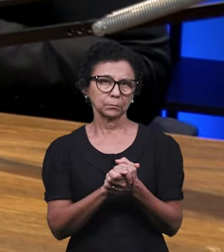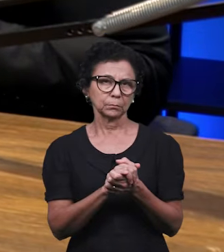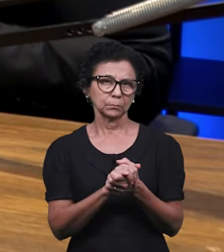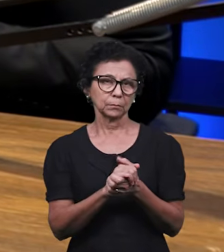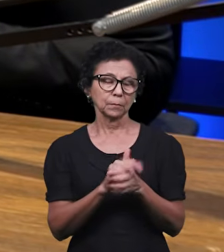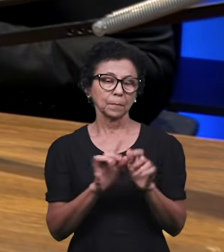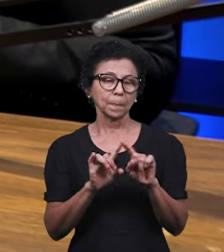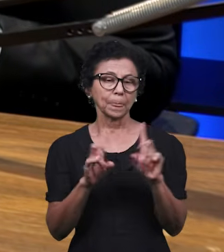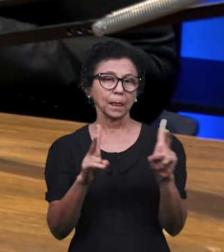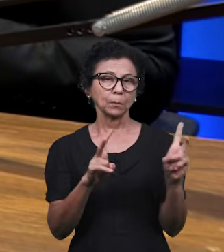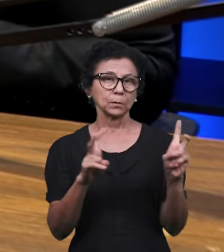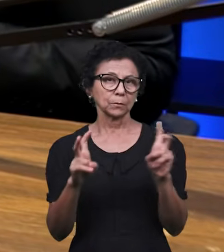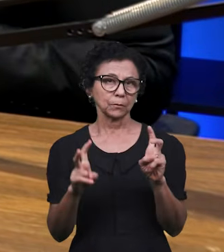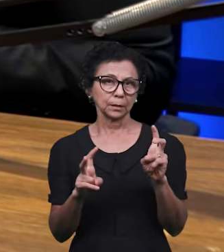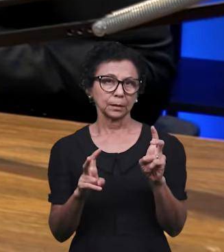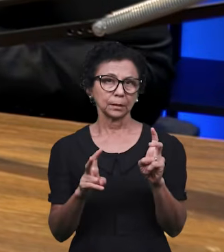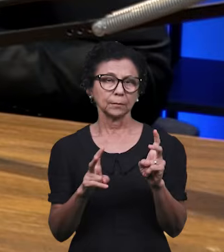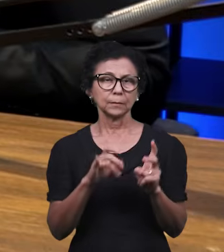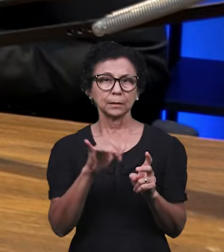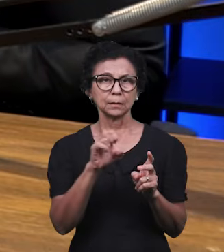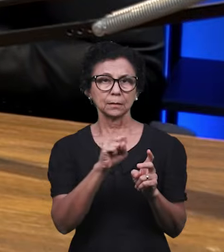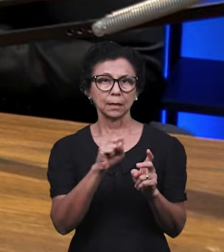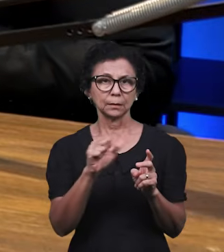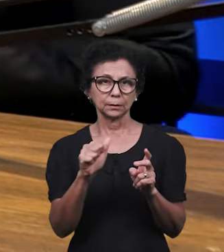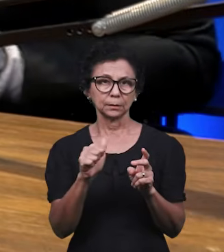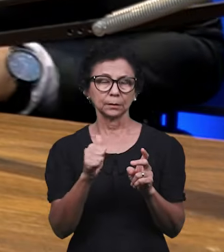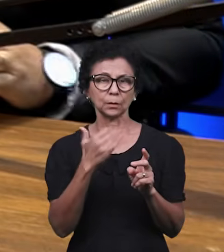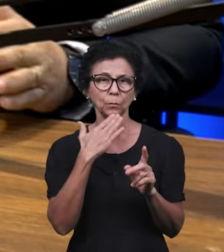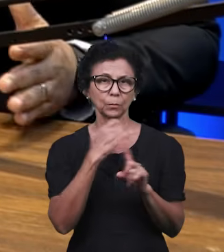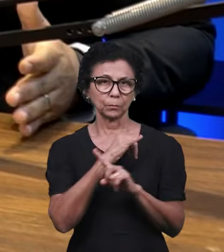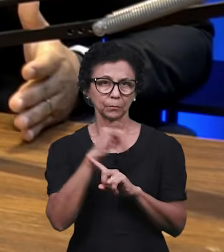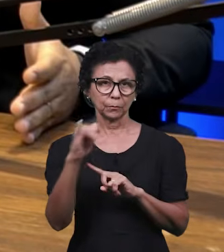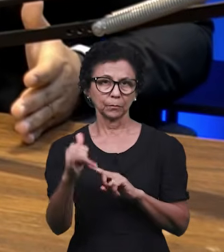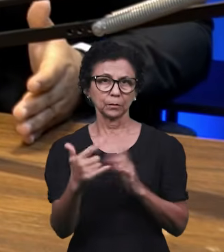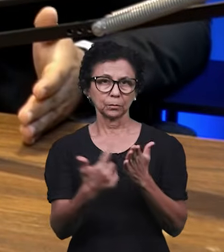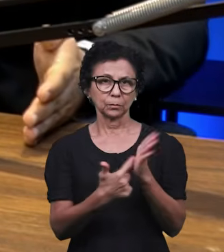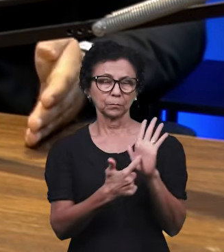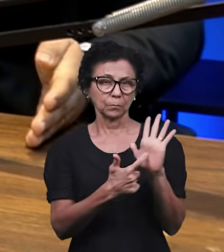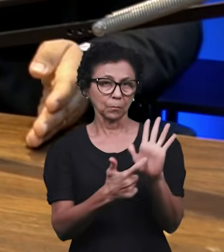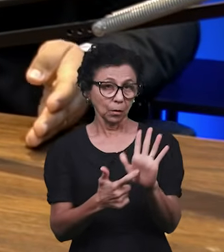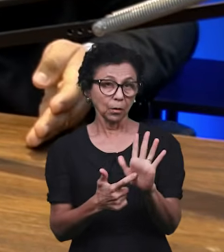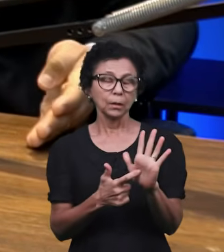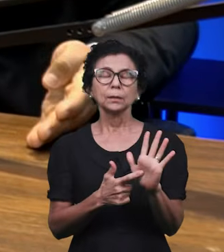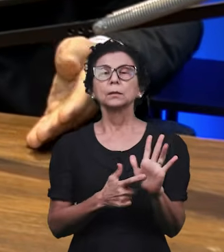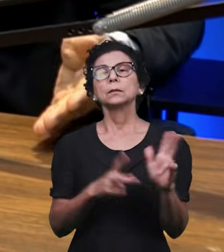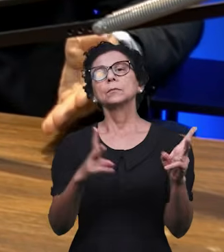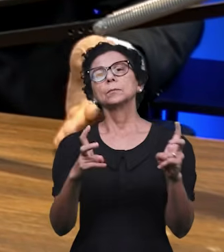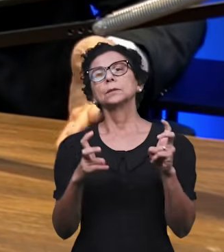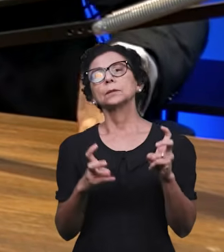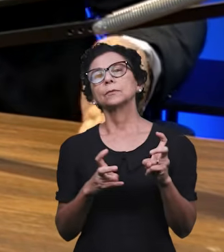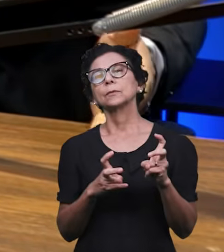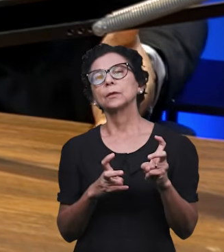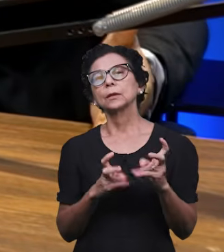observar? No livro do profeta Isaías, nós vamos observar que o projeto ele estava